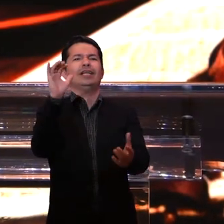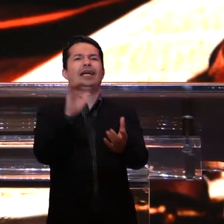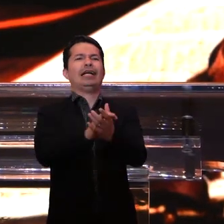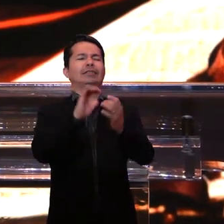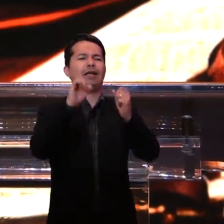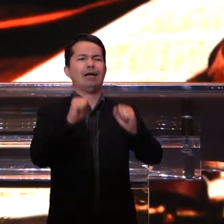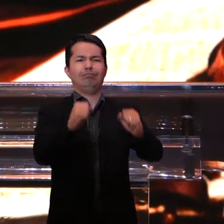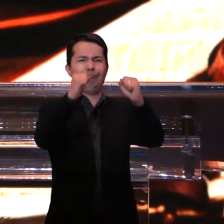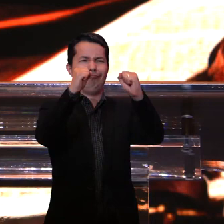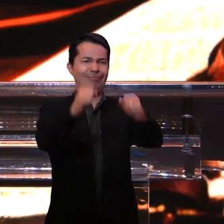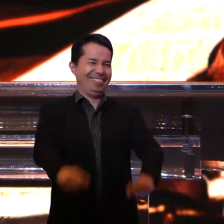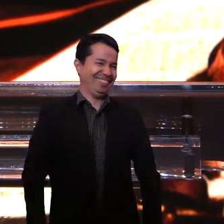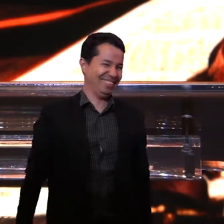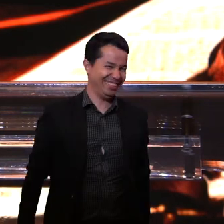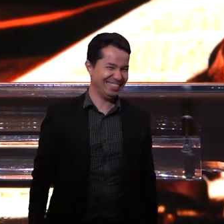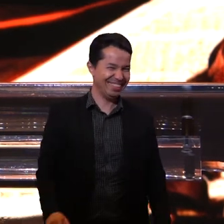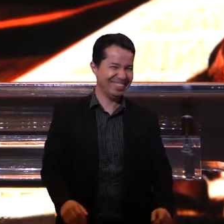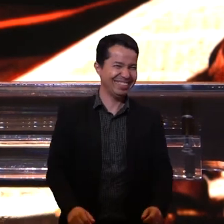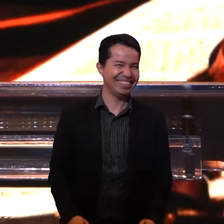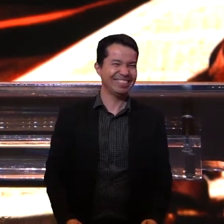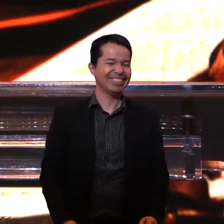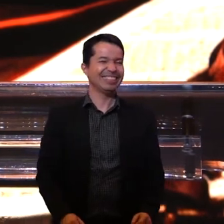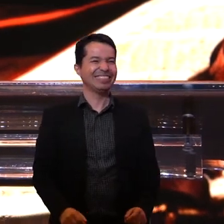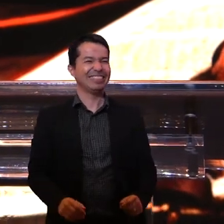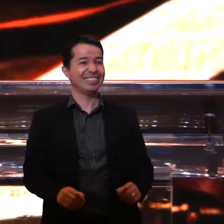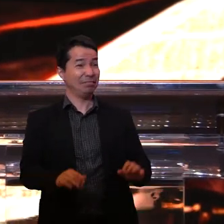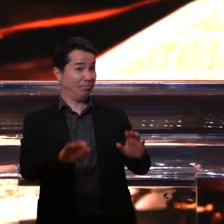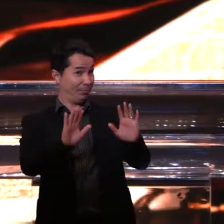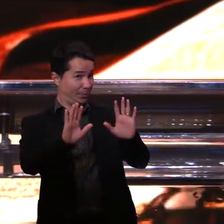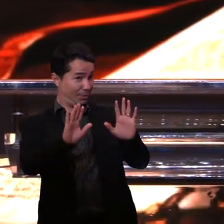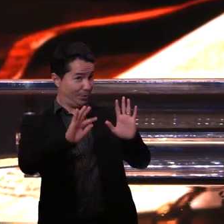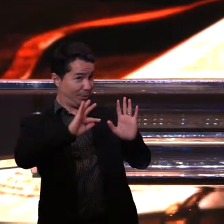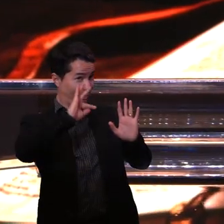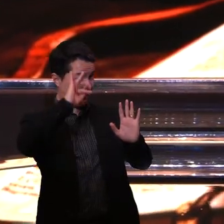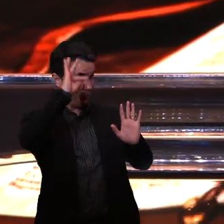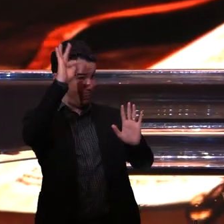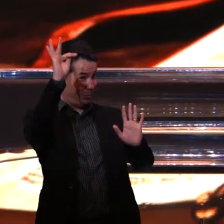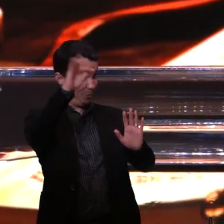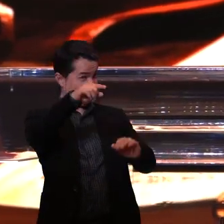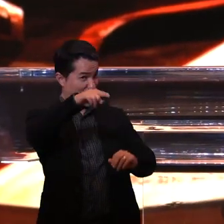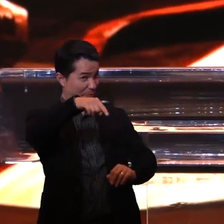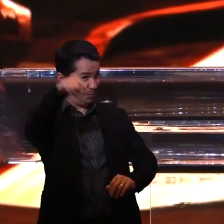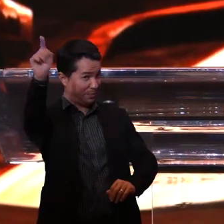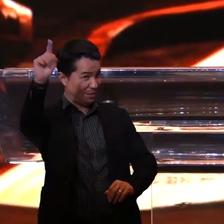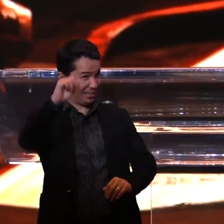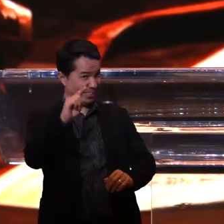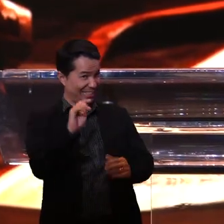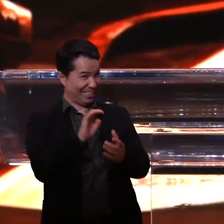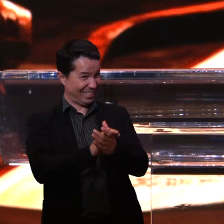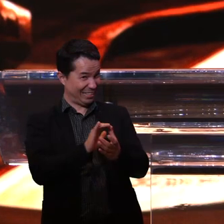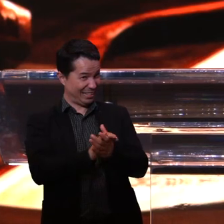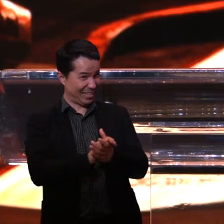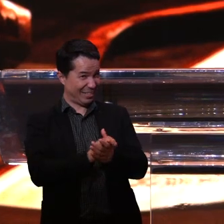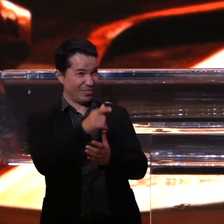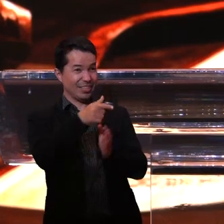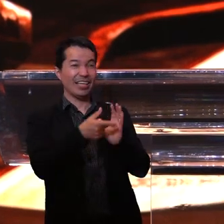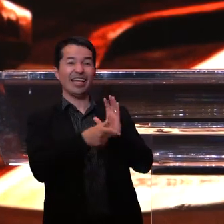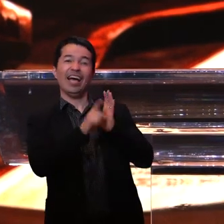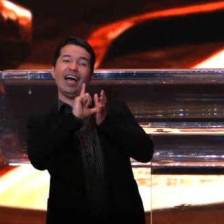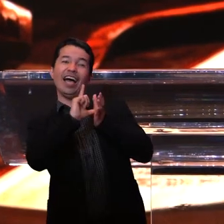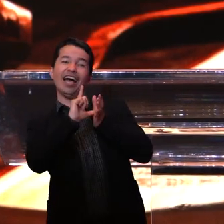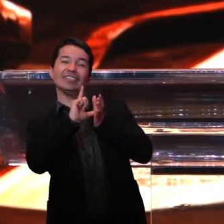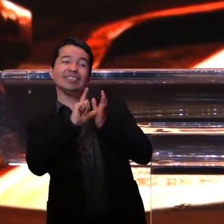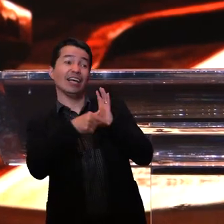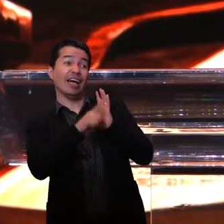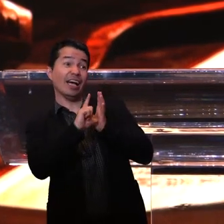Mas quando você for casar, muitas vezes a gente faz a prova da festa. É uma maravilha. Você come os